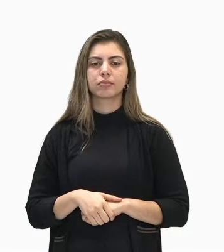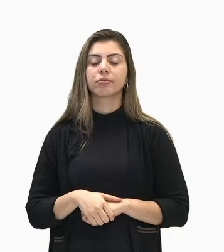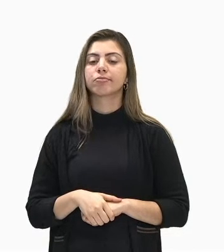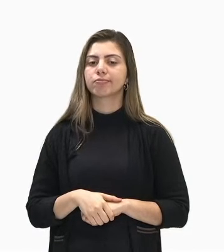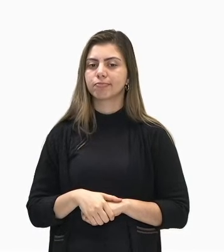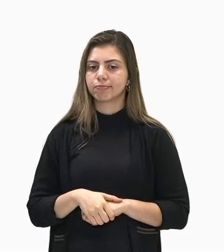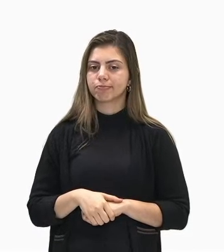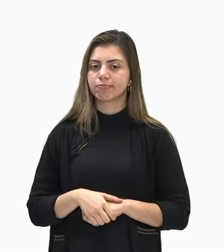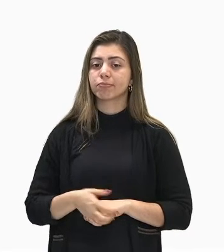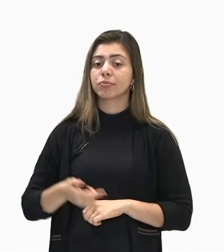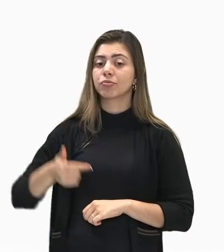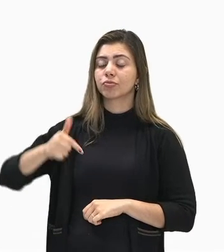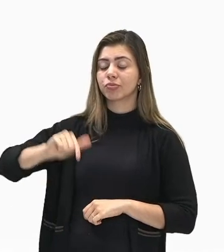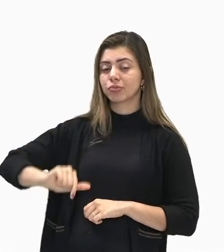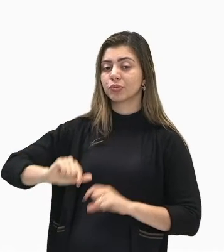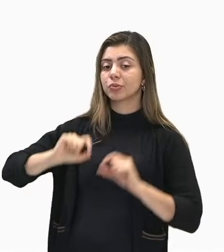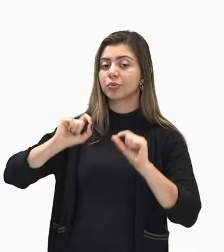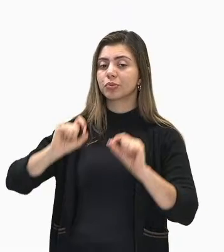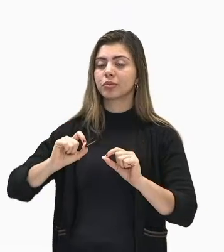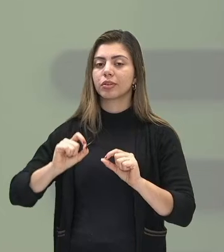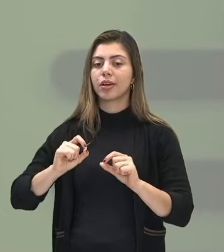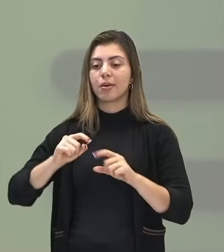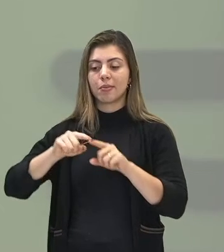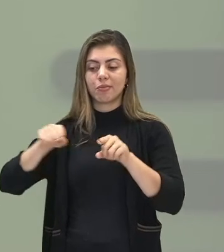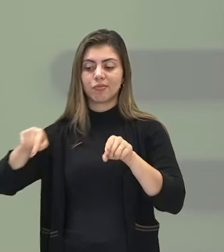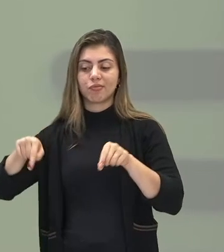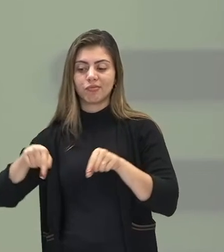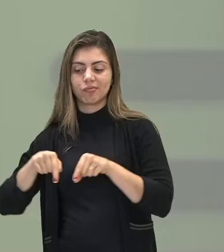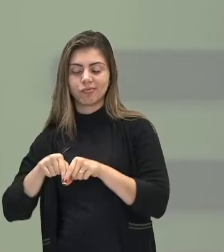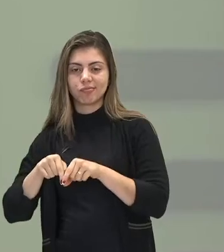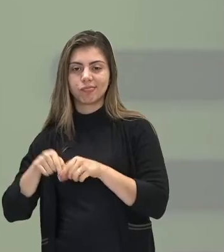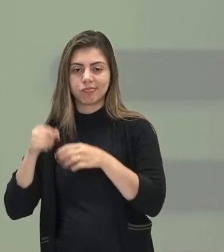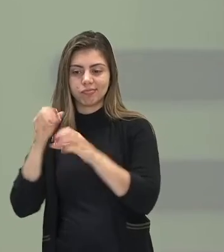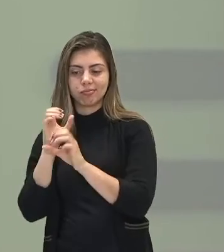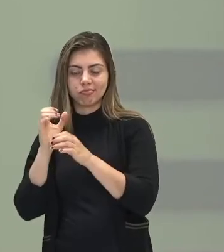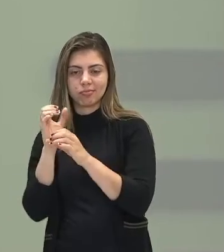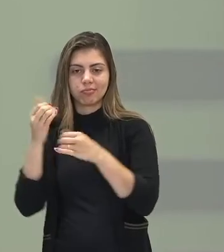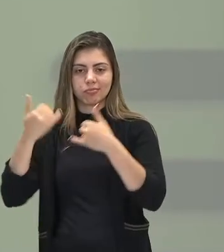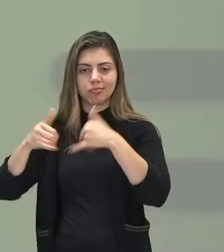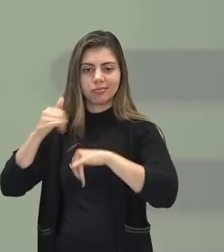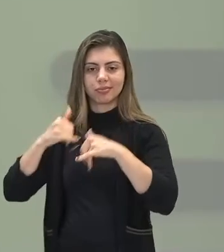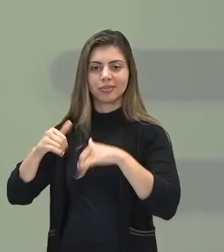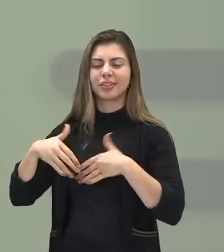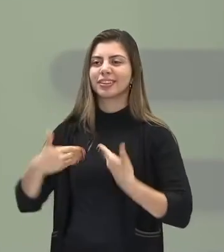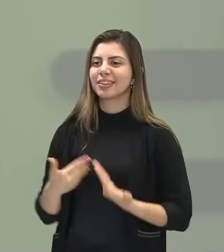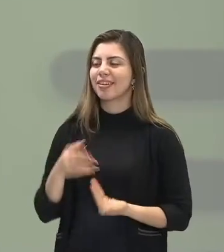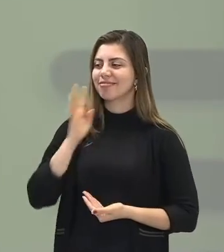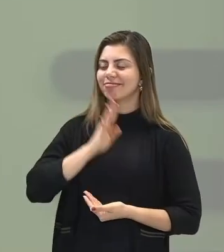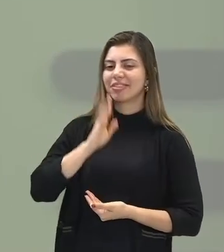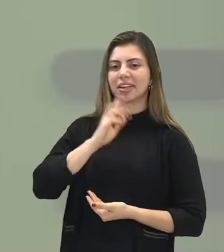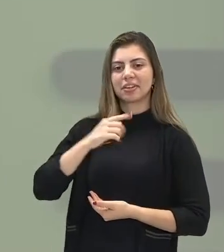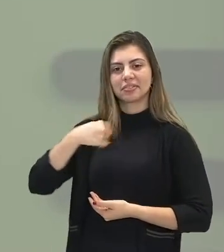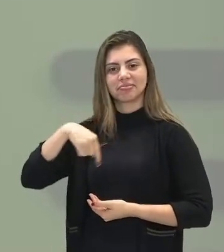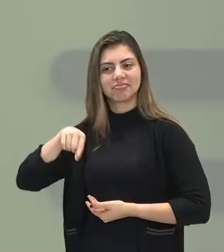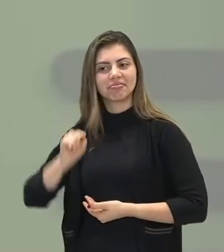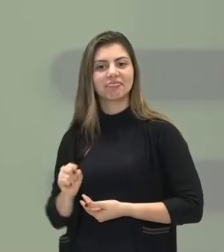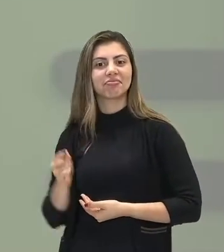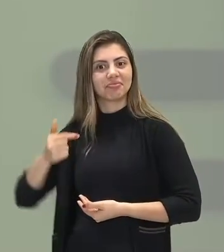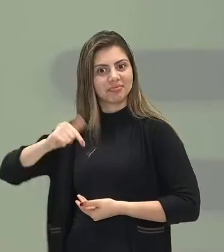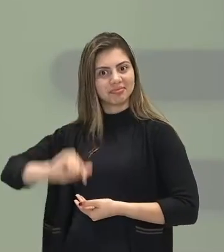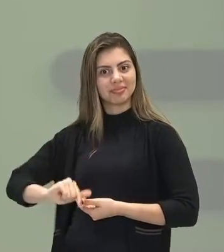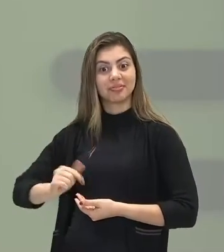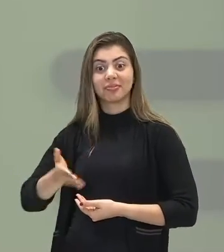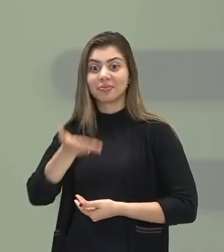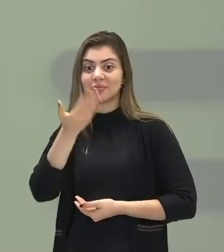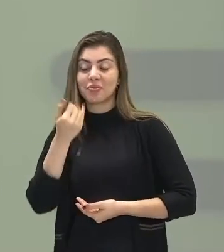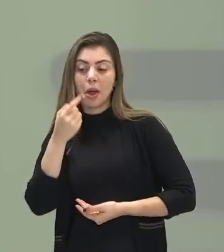nós vamos ao laboratório. Olha que legal, né? Estamos indo várias vezes ao laboratório. Vamos